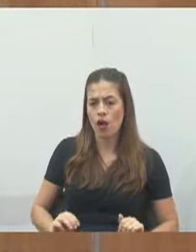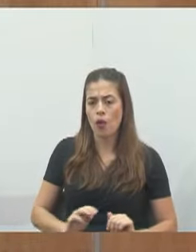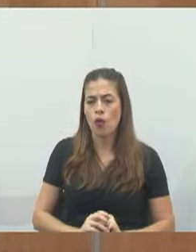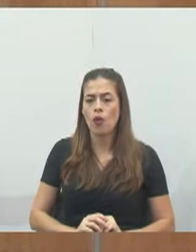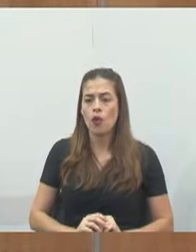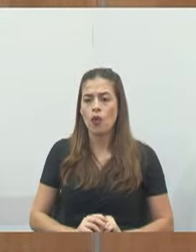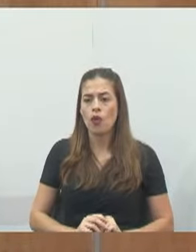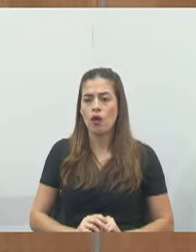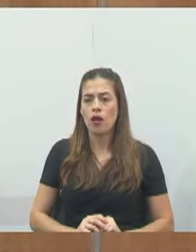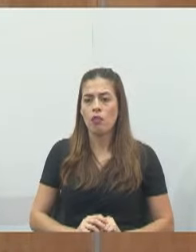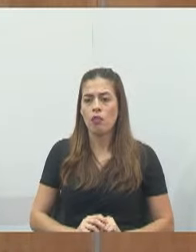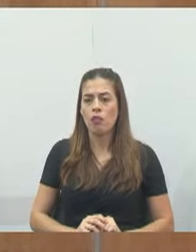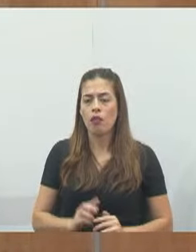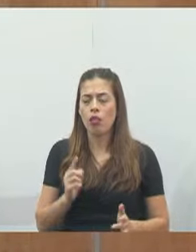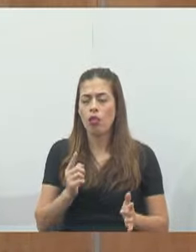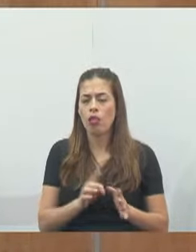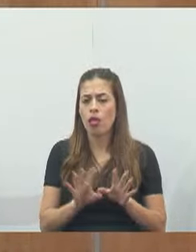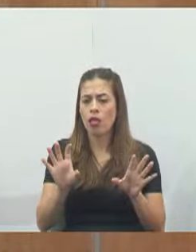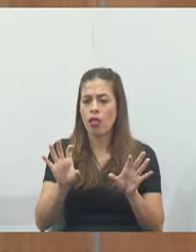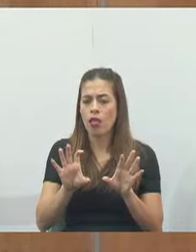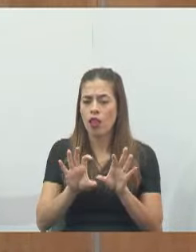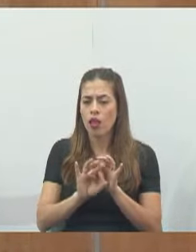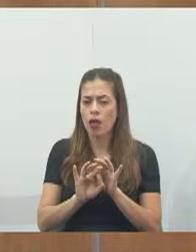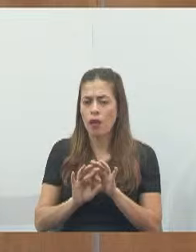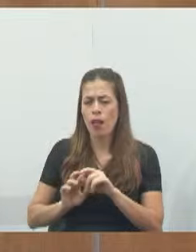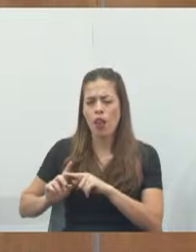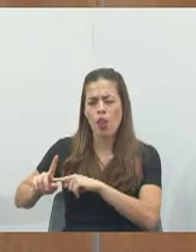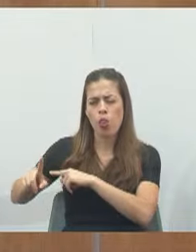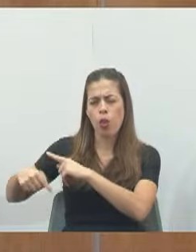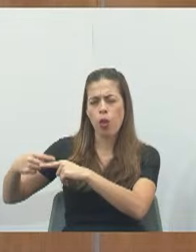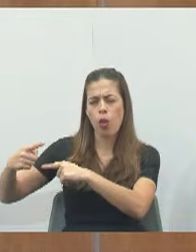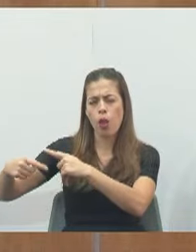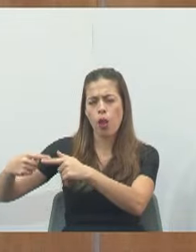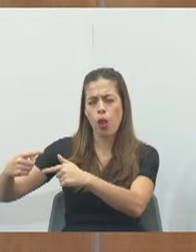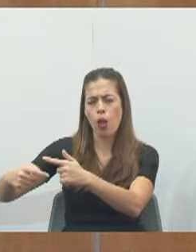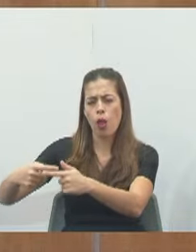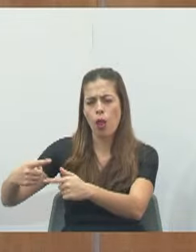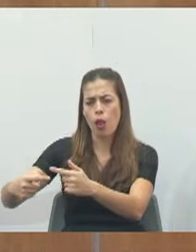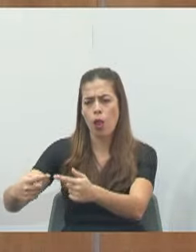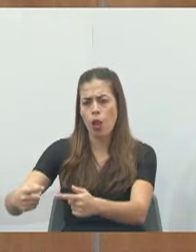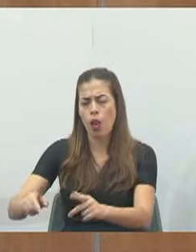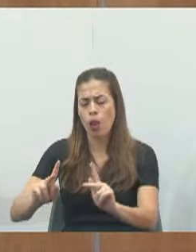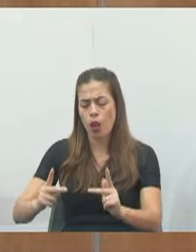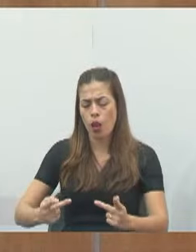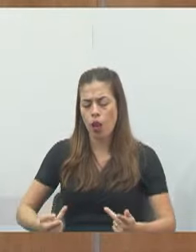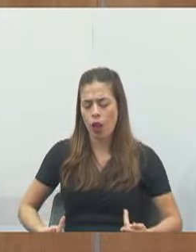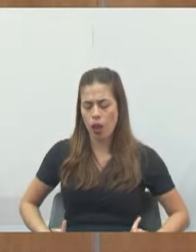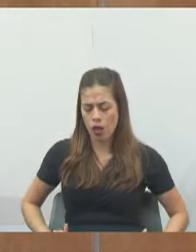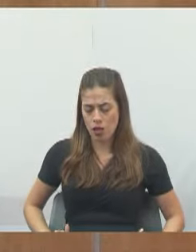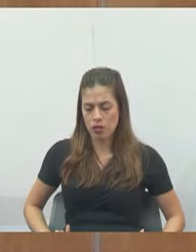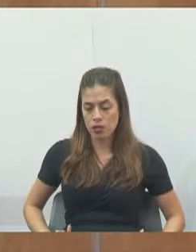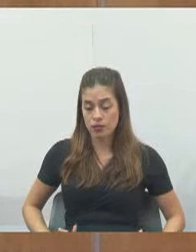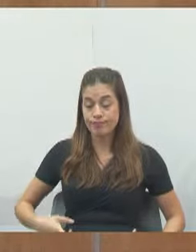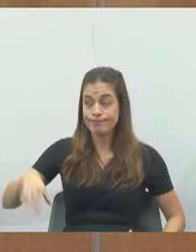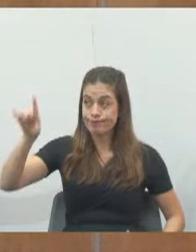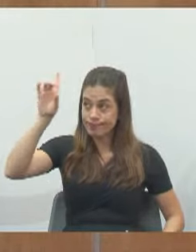questão vinculada a algo que perpetua ao longo dos tempos, que é a questão da humanidade e